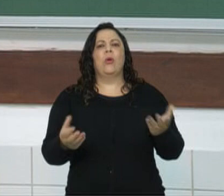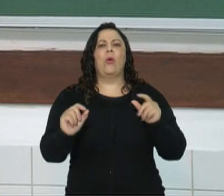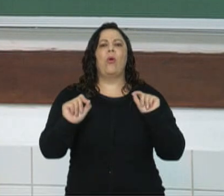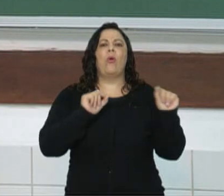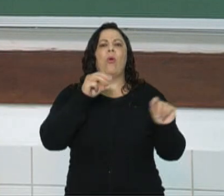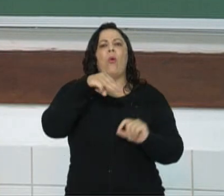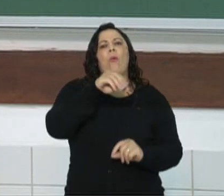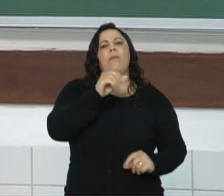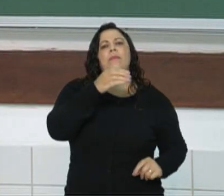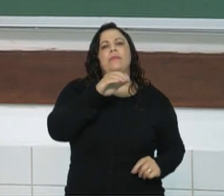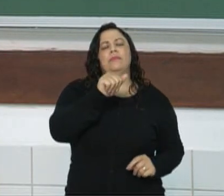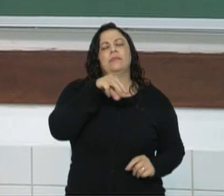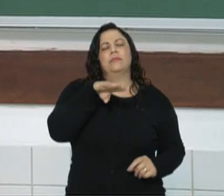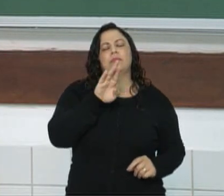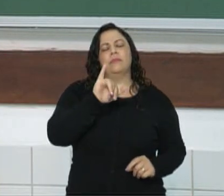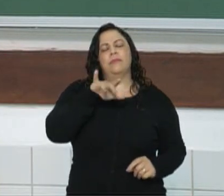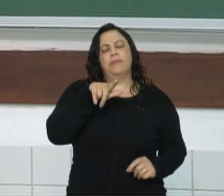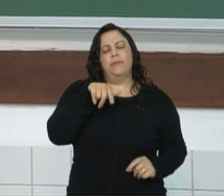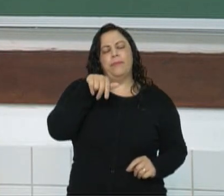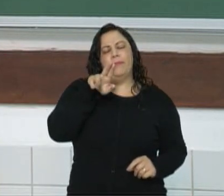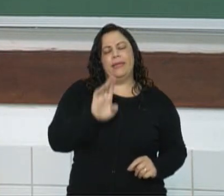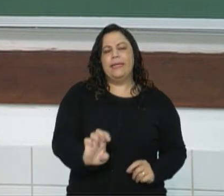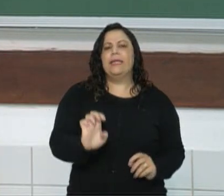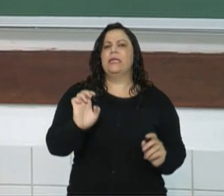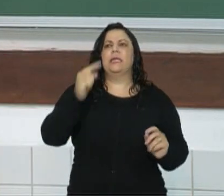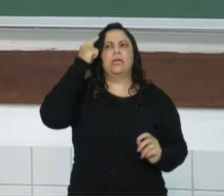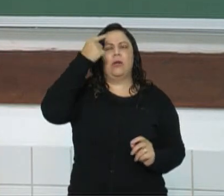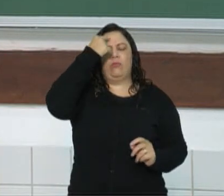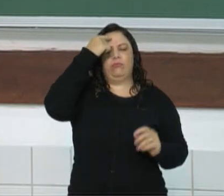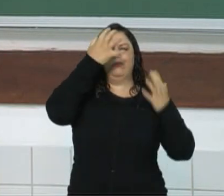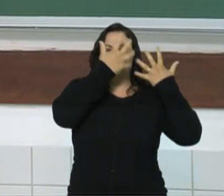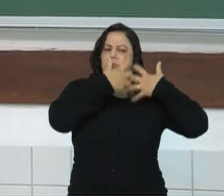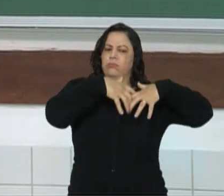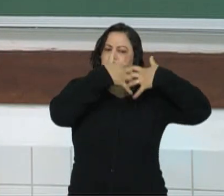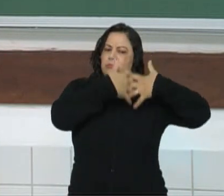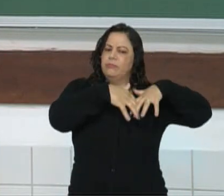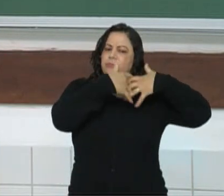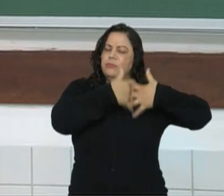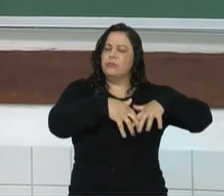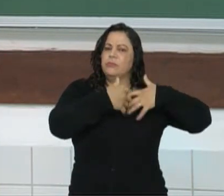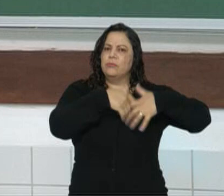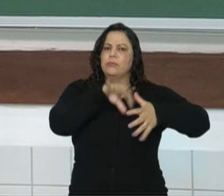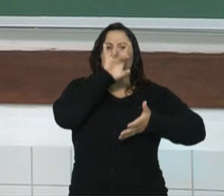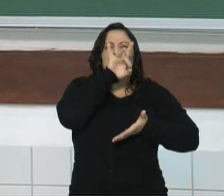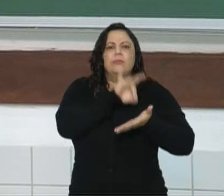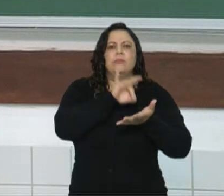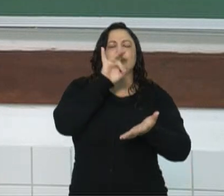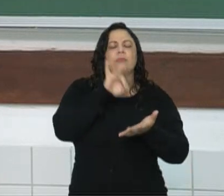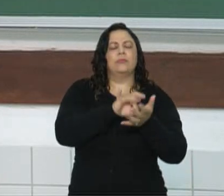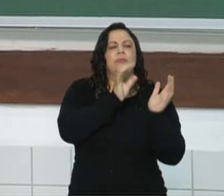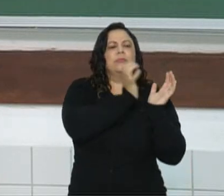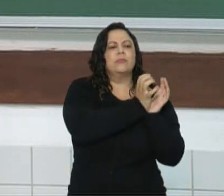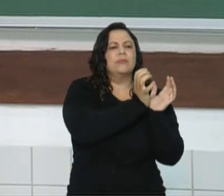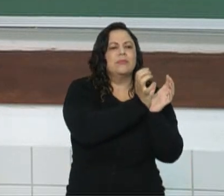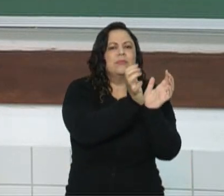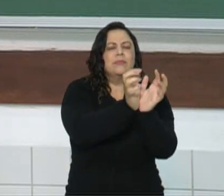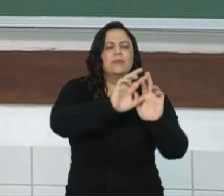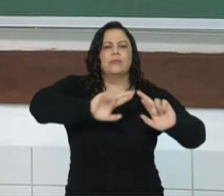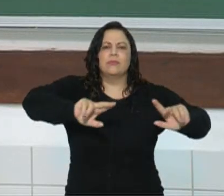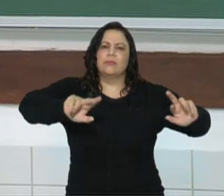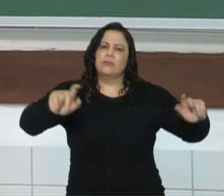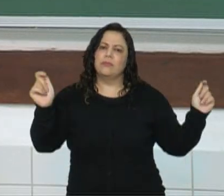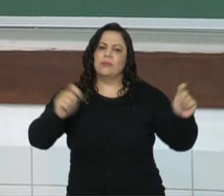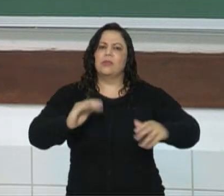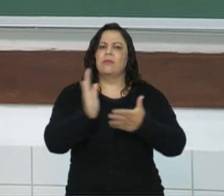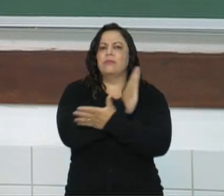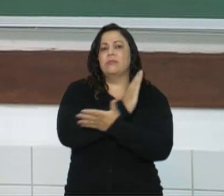A ideia aqui é uma reflexão de fato, oriunda daquelas comunidades ou de algumas dessas comunidades